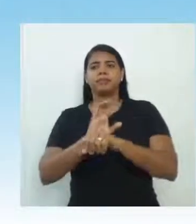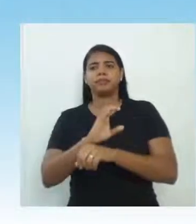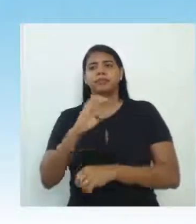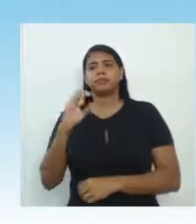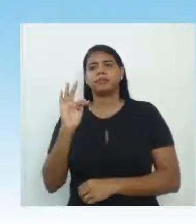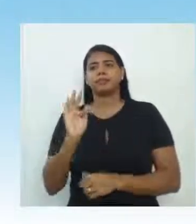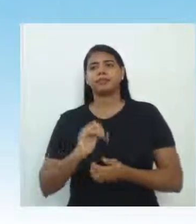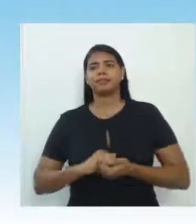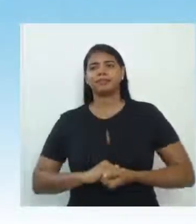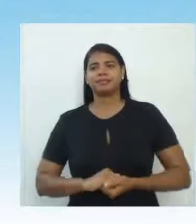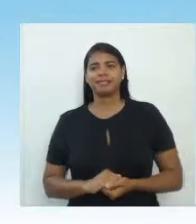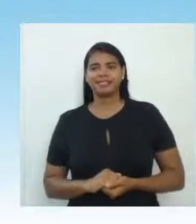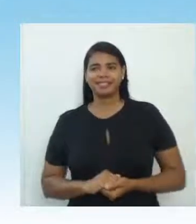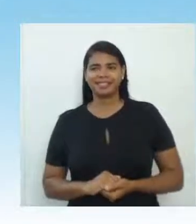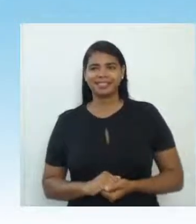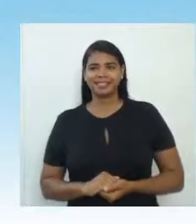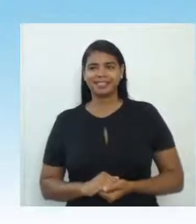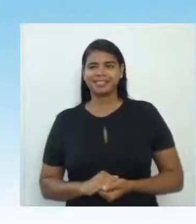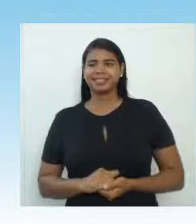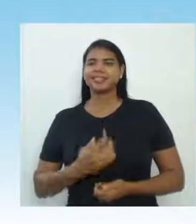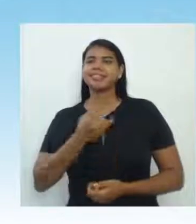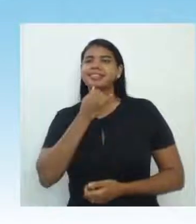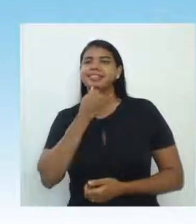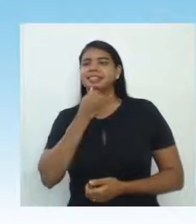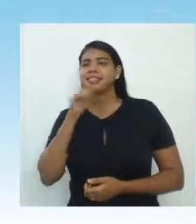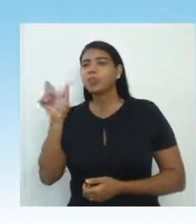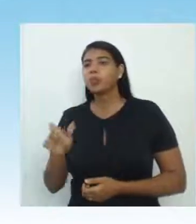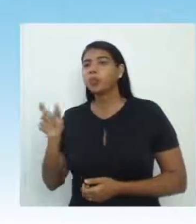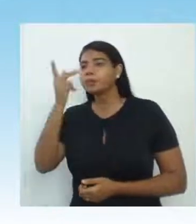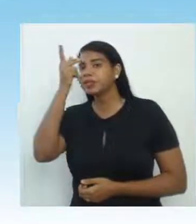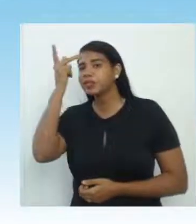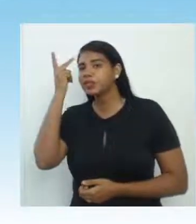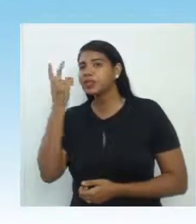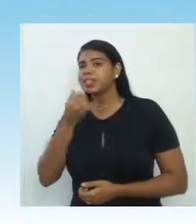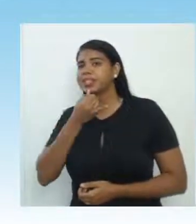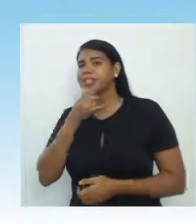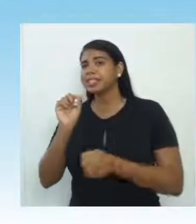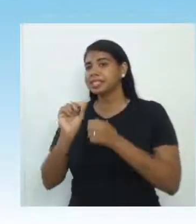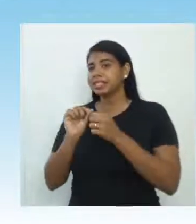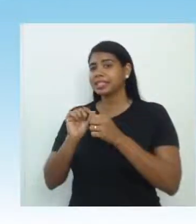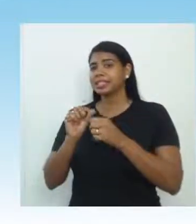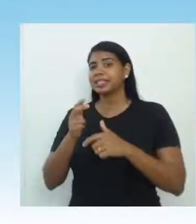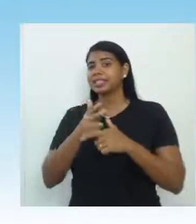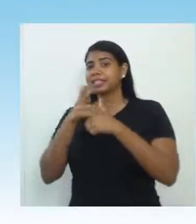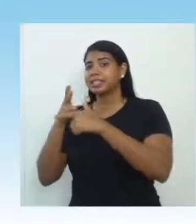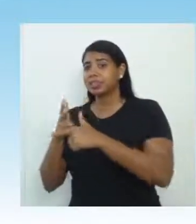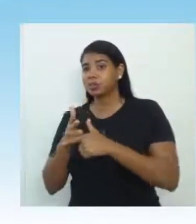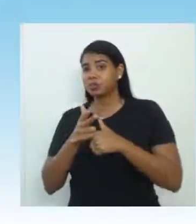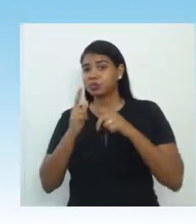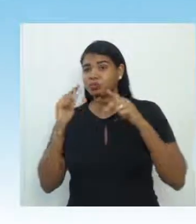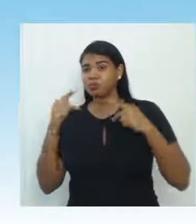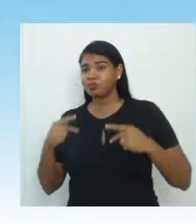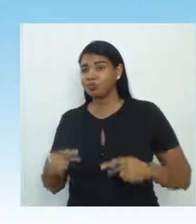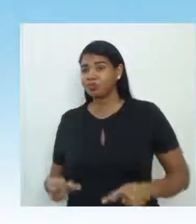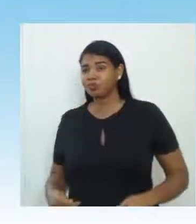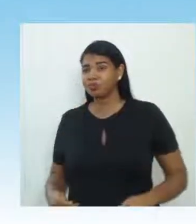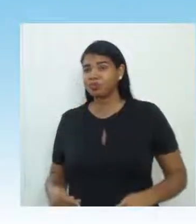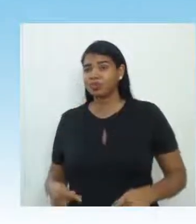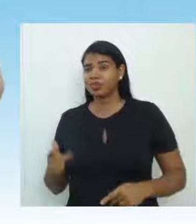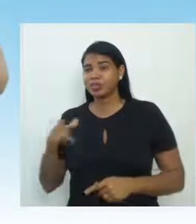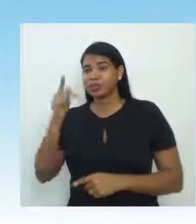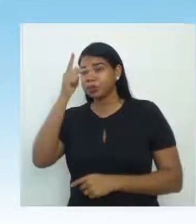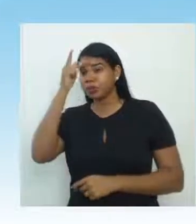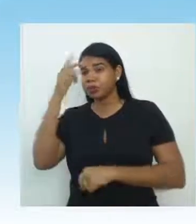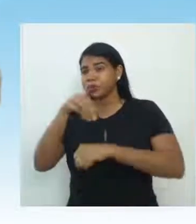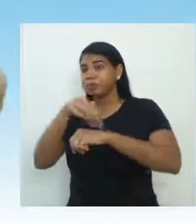não é isso, professor? Exatamente. Por exemplo, quando uma pessoa faz um vídeo íntimo de outra e aí acaba